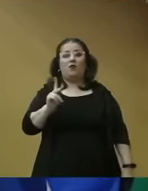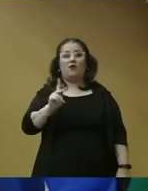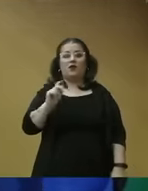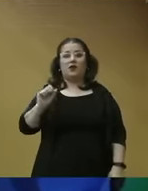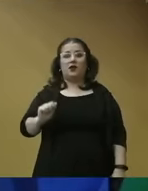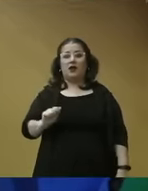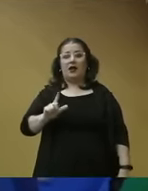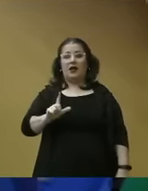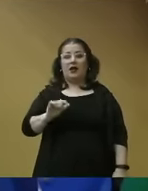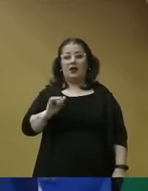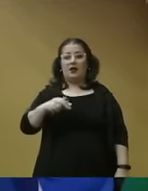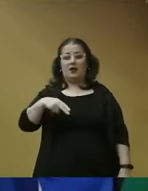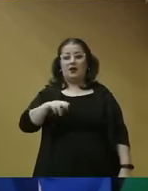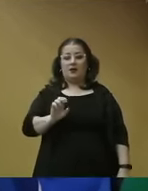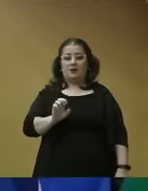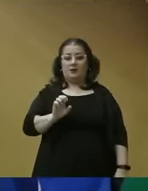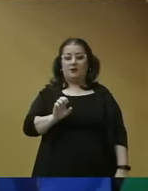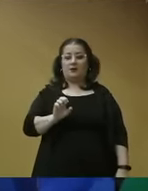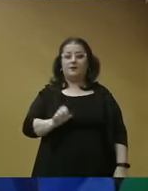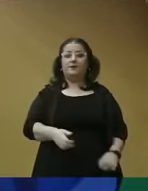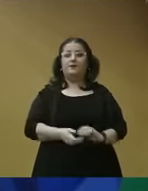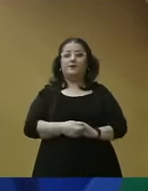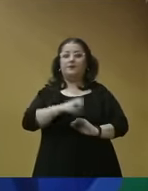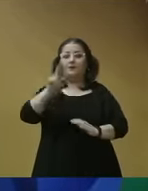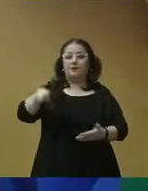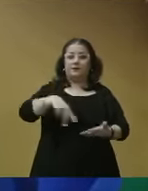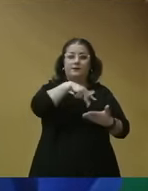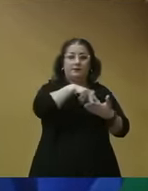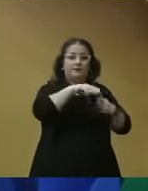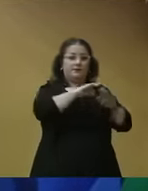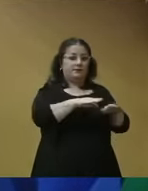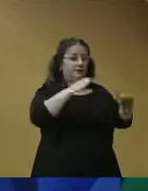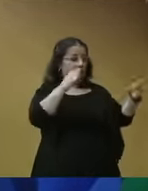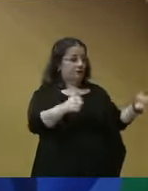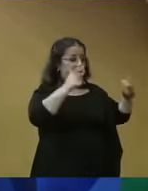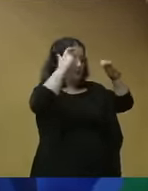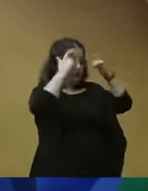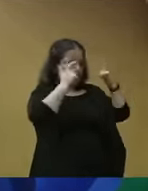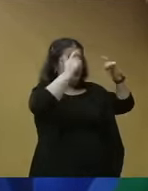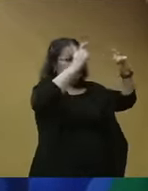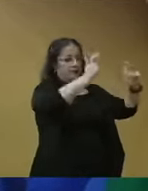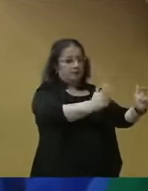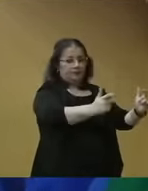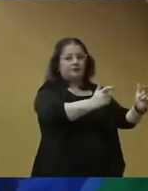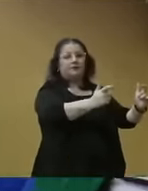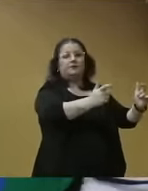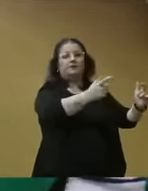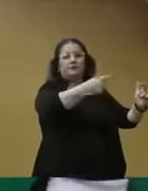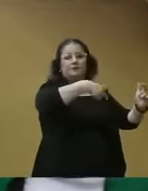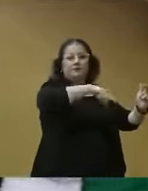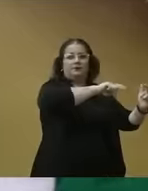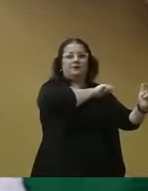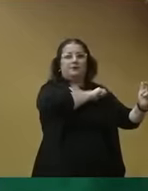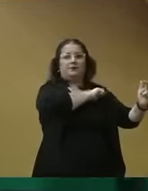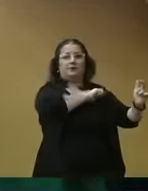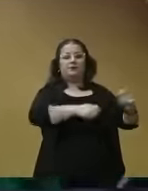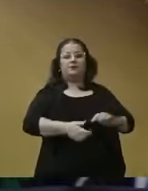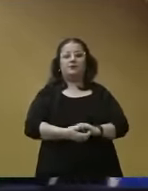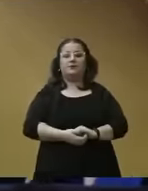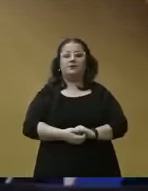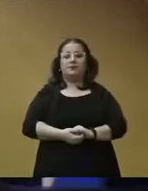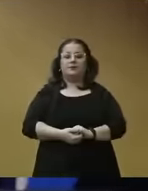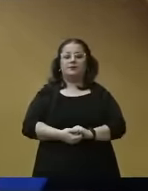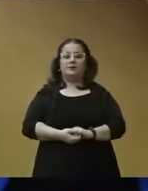Aline Soares Pereira, para que se posicione junto à mesa, a fim de proceder à colocação dos chapéus nos